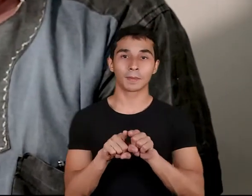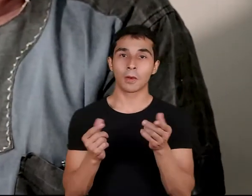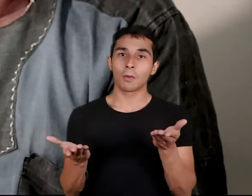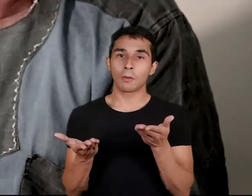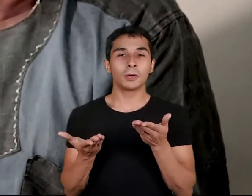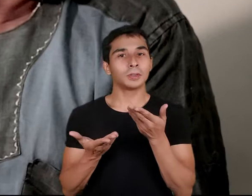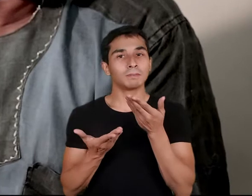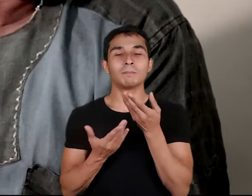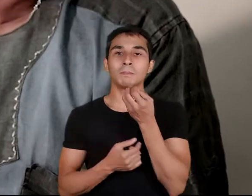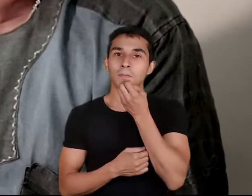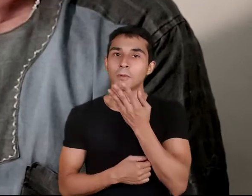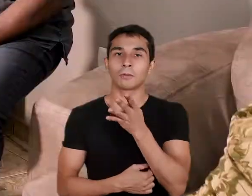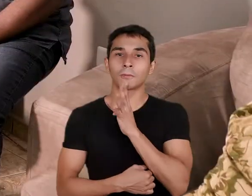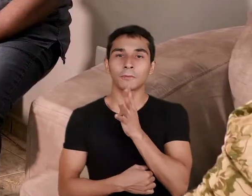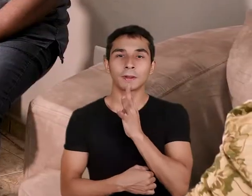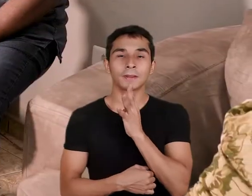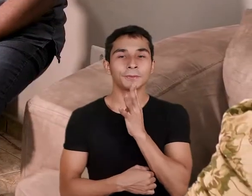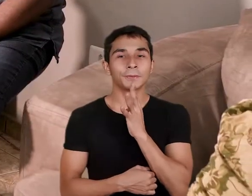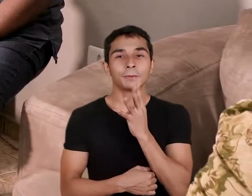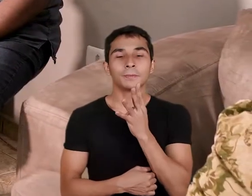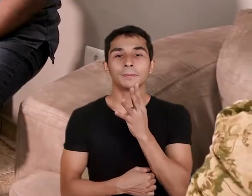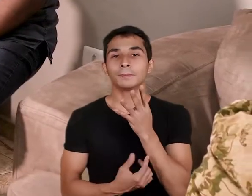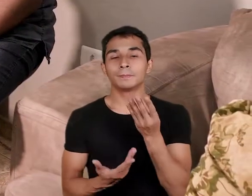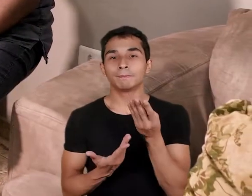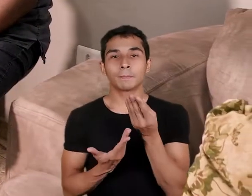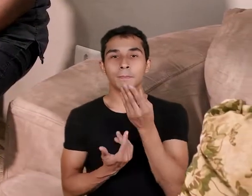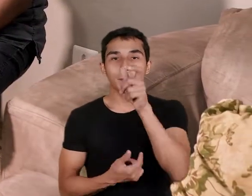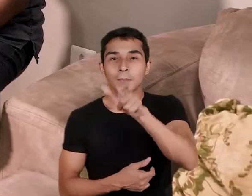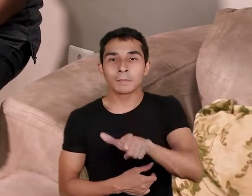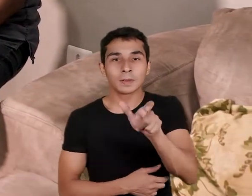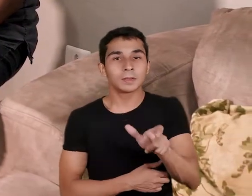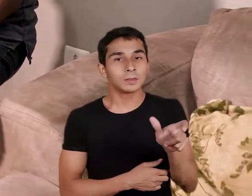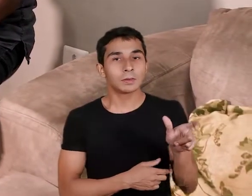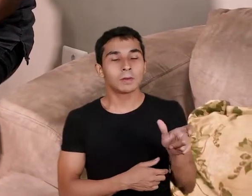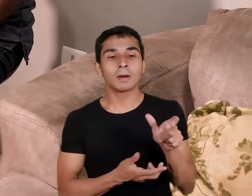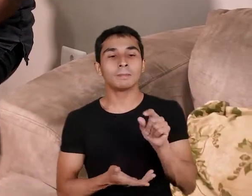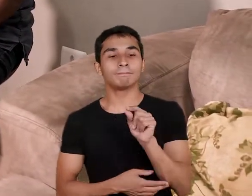o privilégio de conhecer, né, pessoas